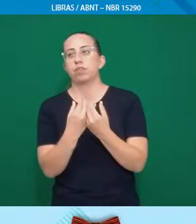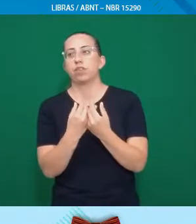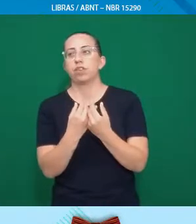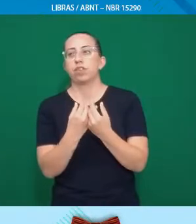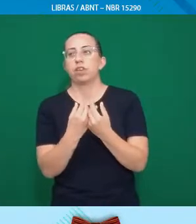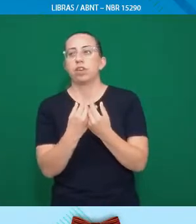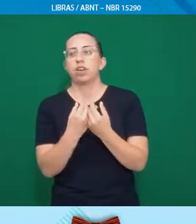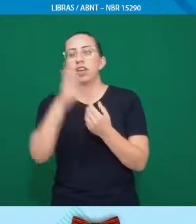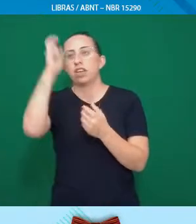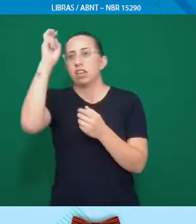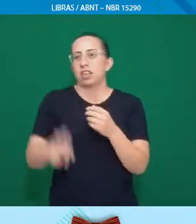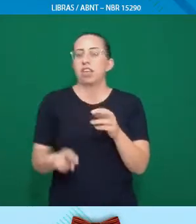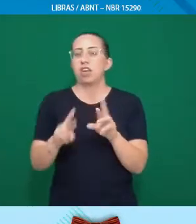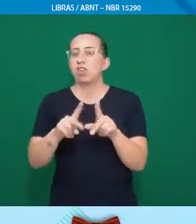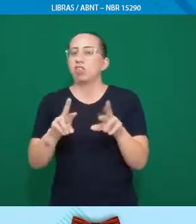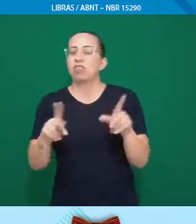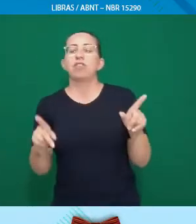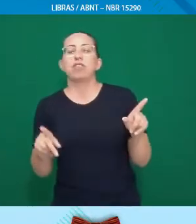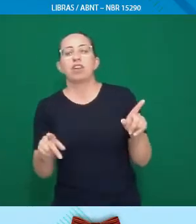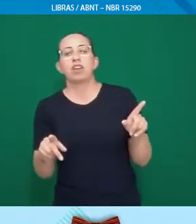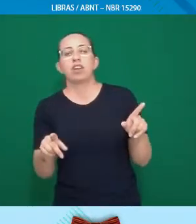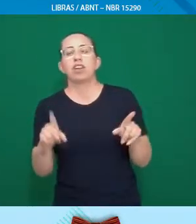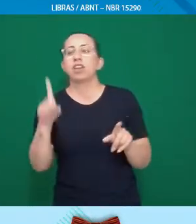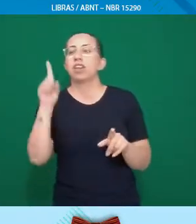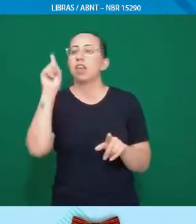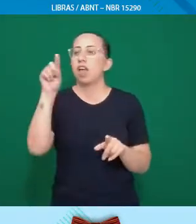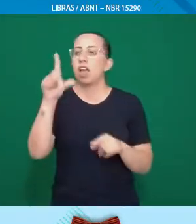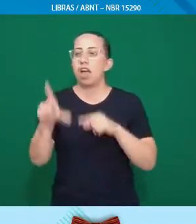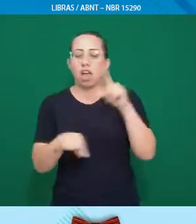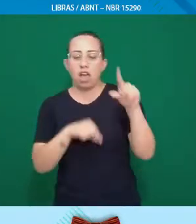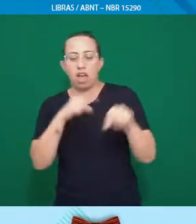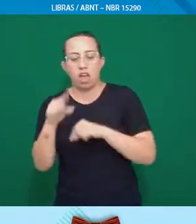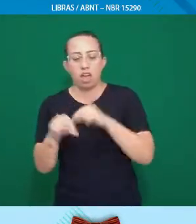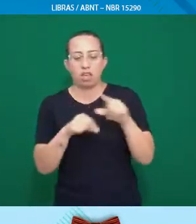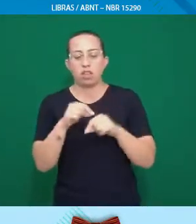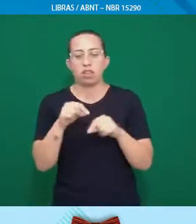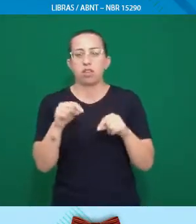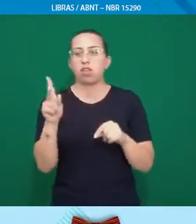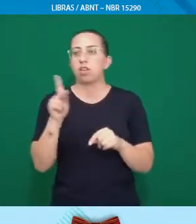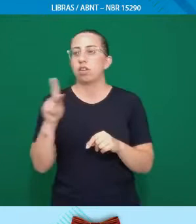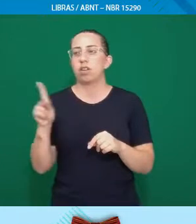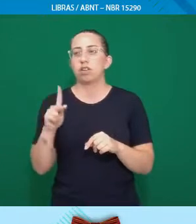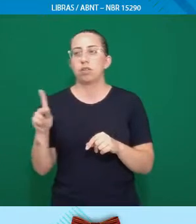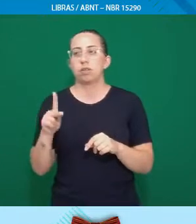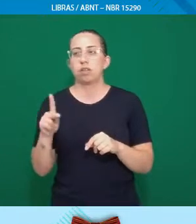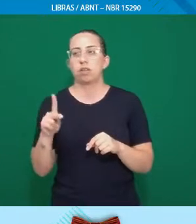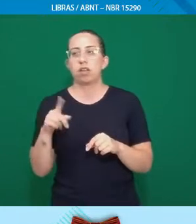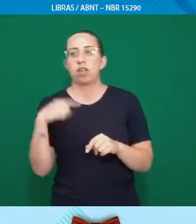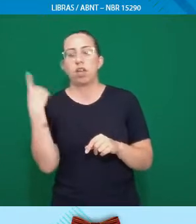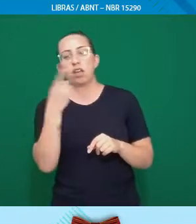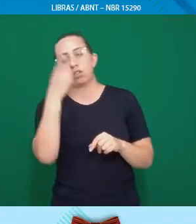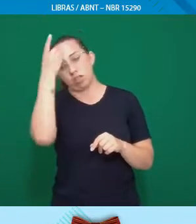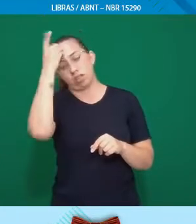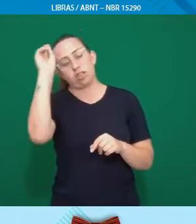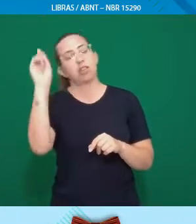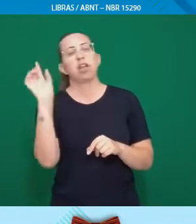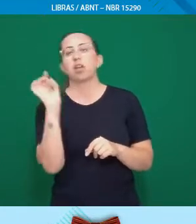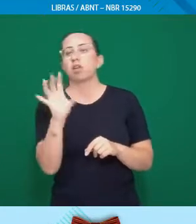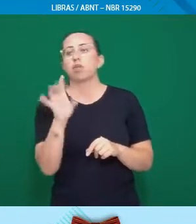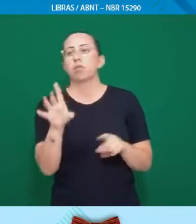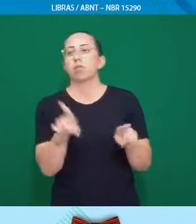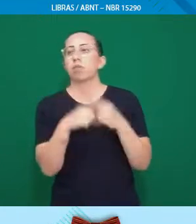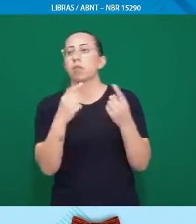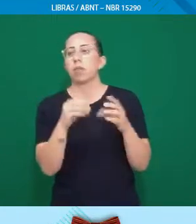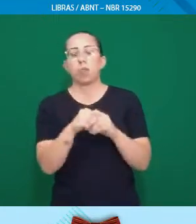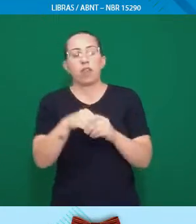hoje diferentes aqui Dalmolin a nossas escolhas quantidades as nossas videologias apenas isso